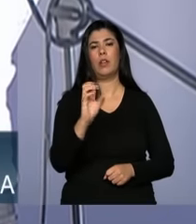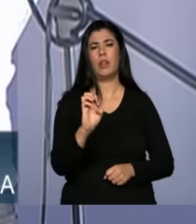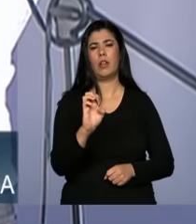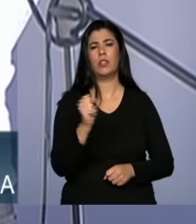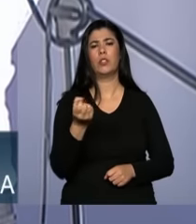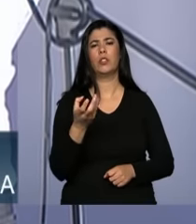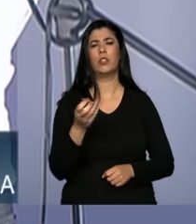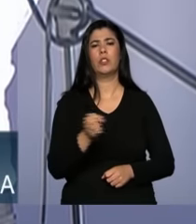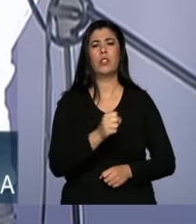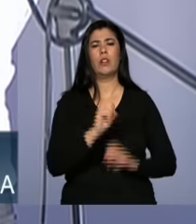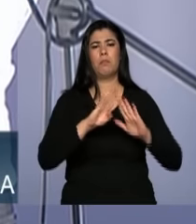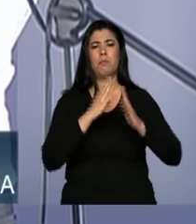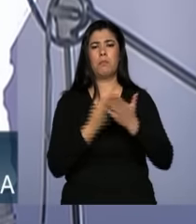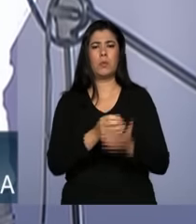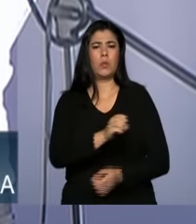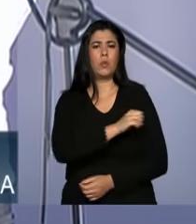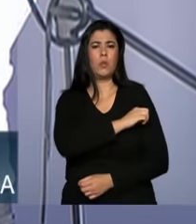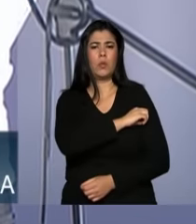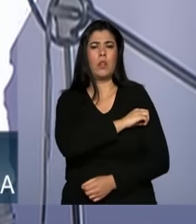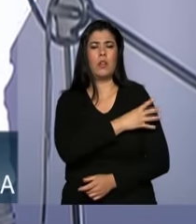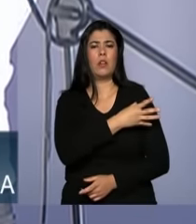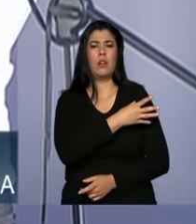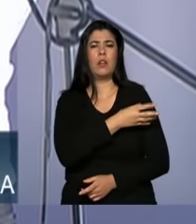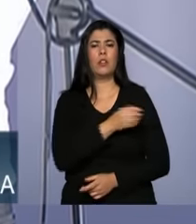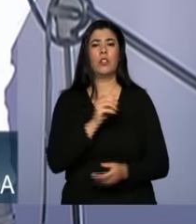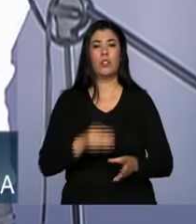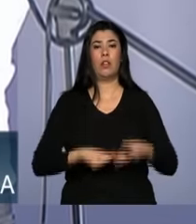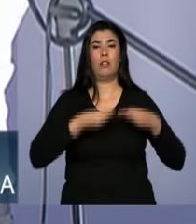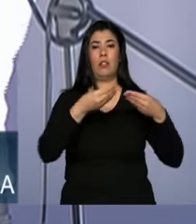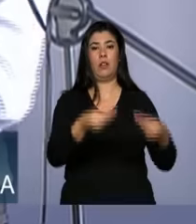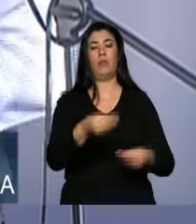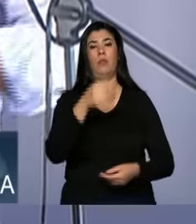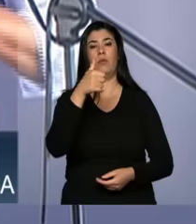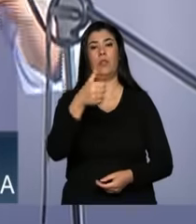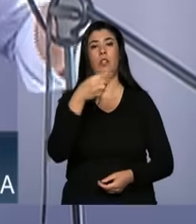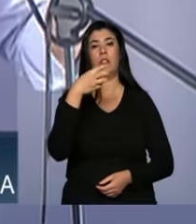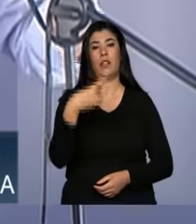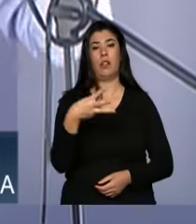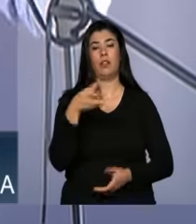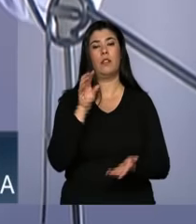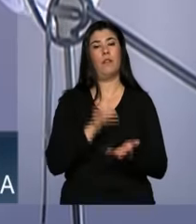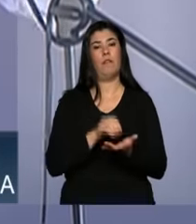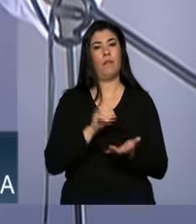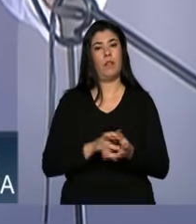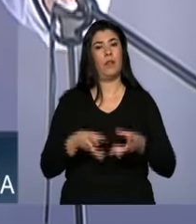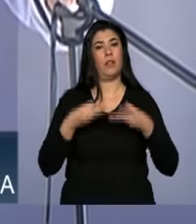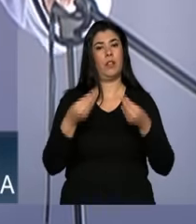Já entregou 13 e ainda falta entregar? 5.